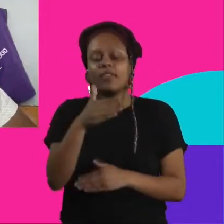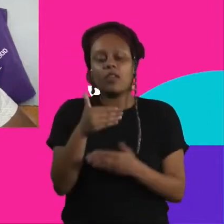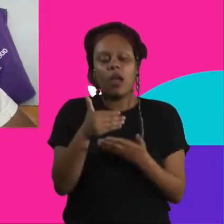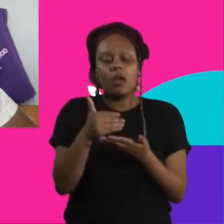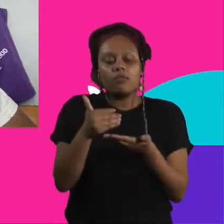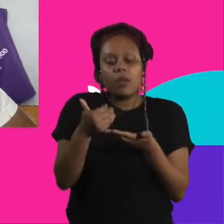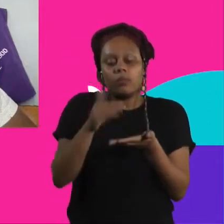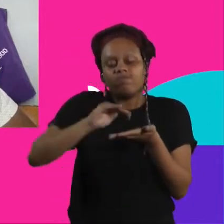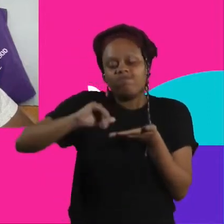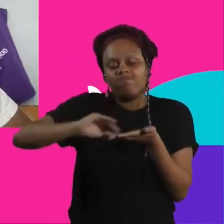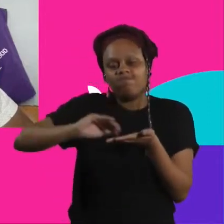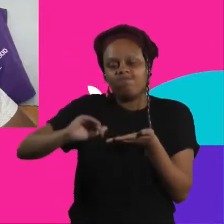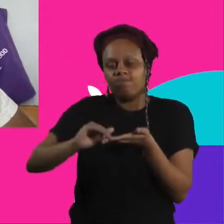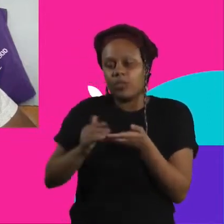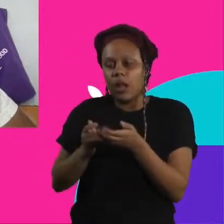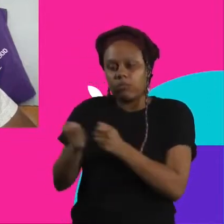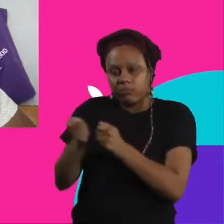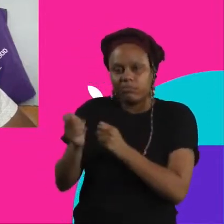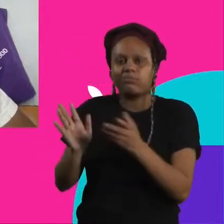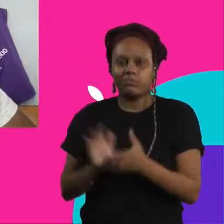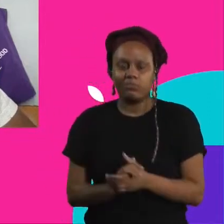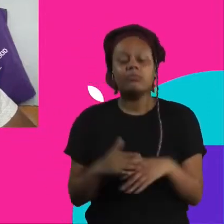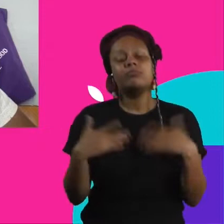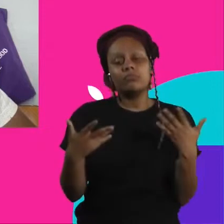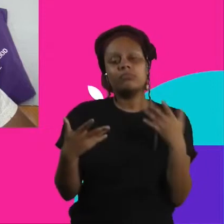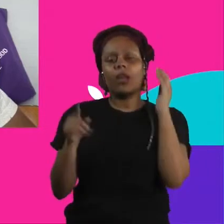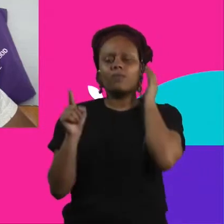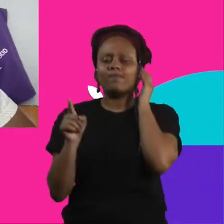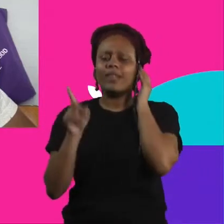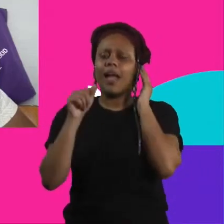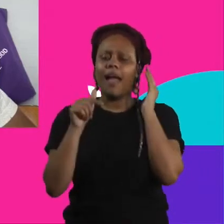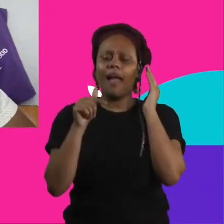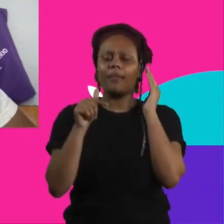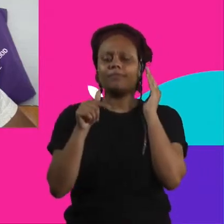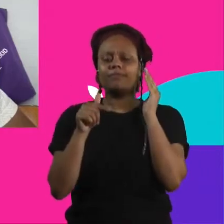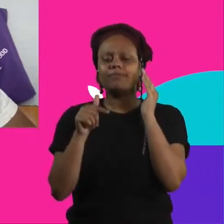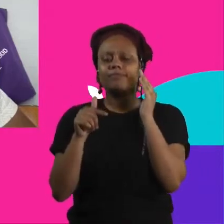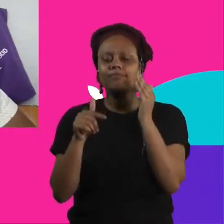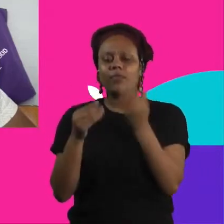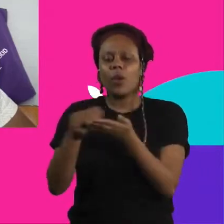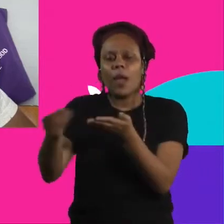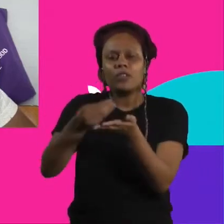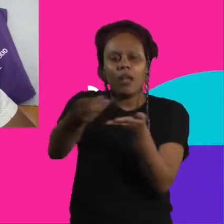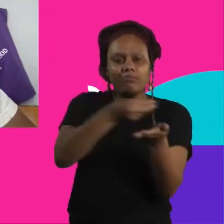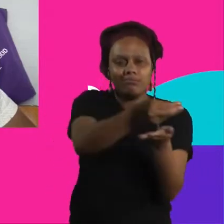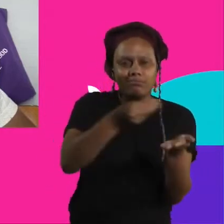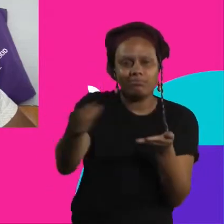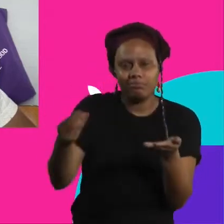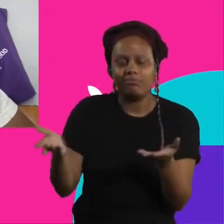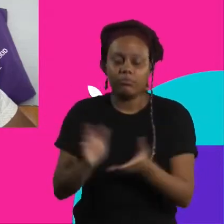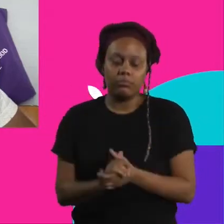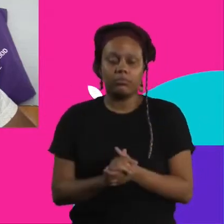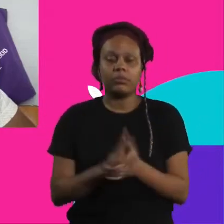Open Banking, ele fala exatamente de compartilhamento, né? De compartilhamento das informações. Então, Open